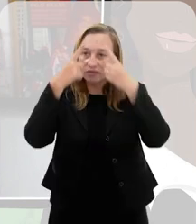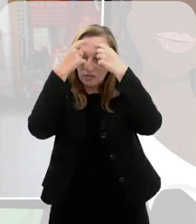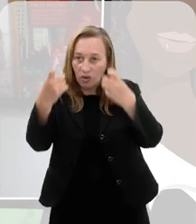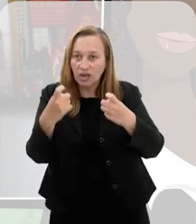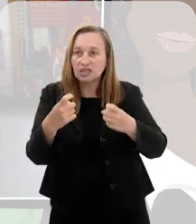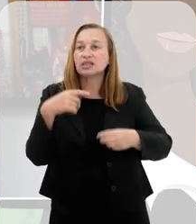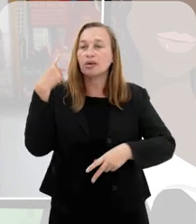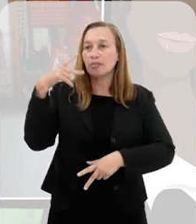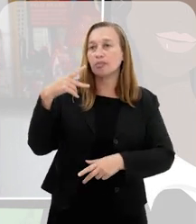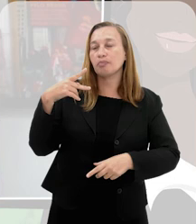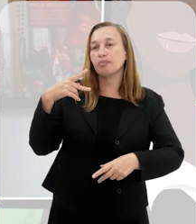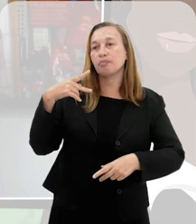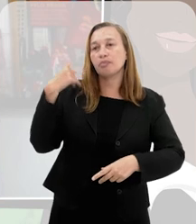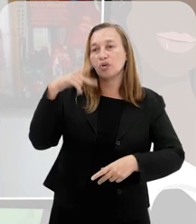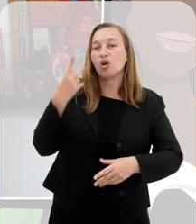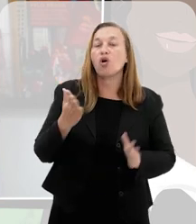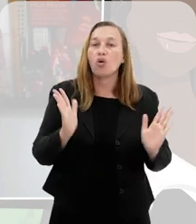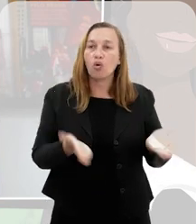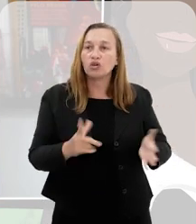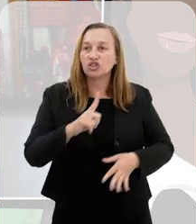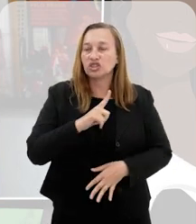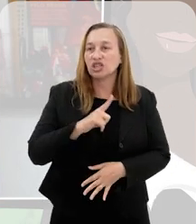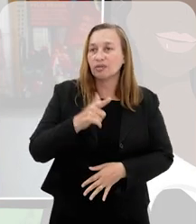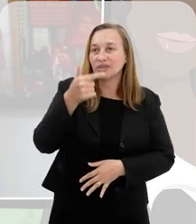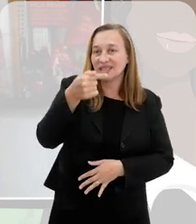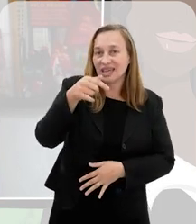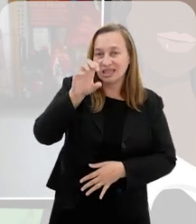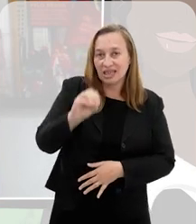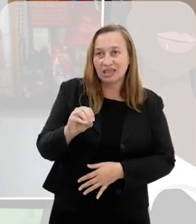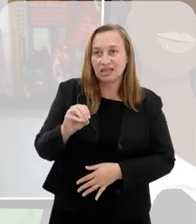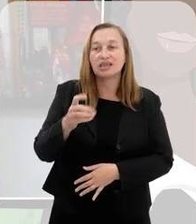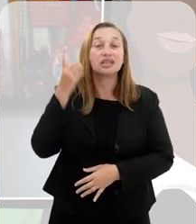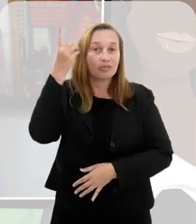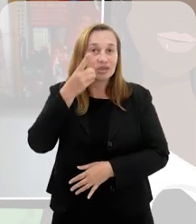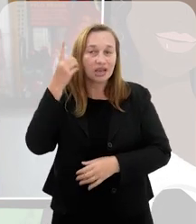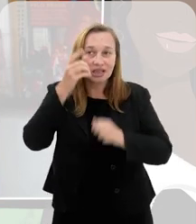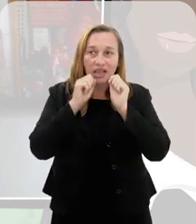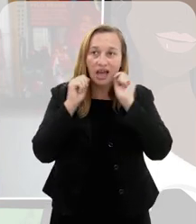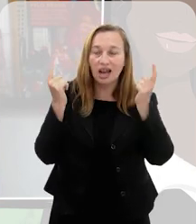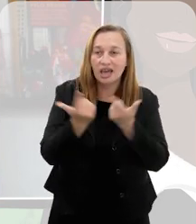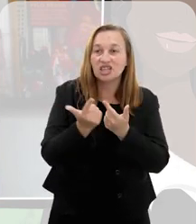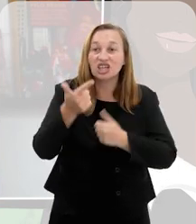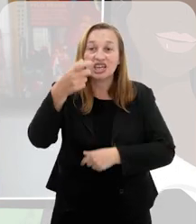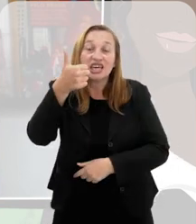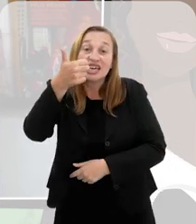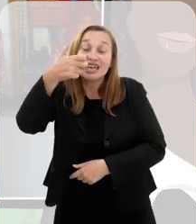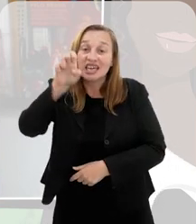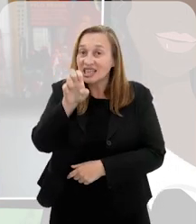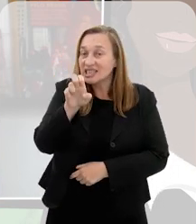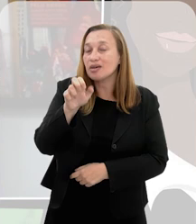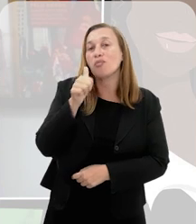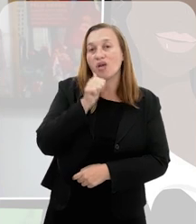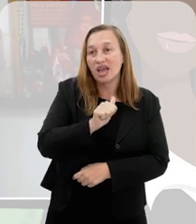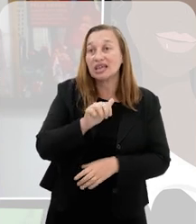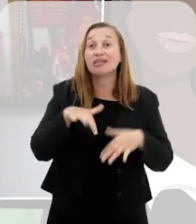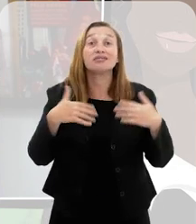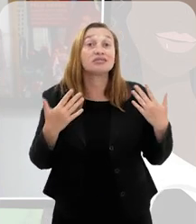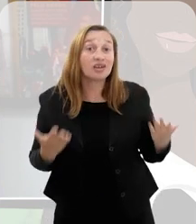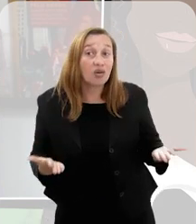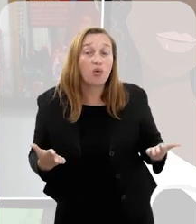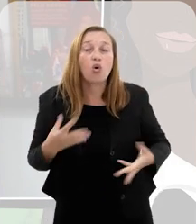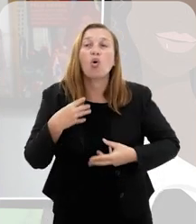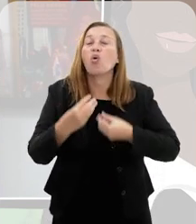infelizmente, na política? Hoje, temos na Alerj 70 deputados e 15 mulheres,